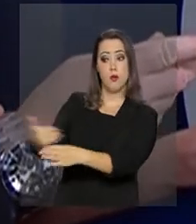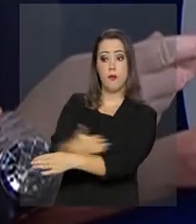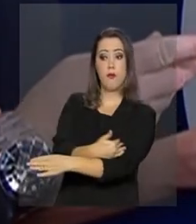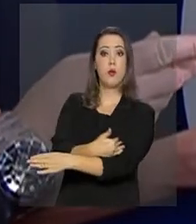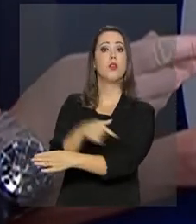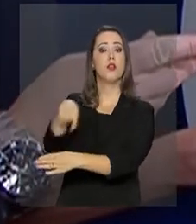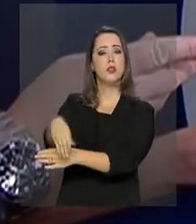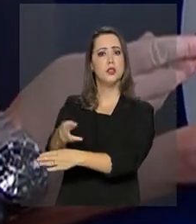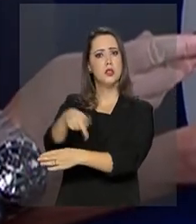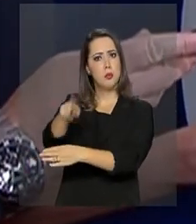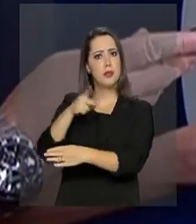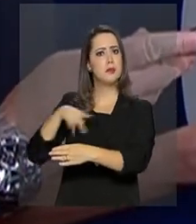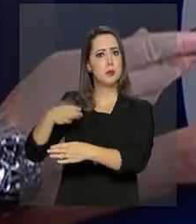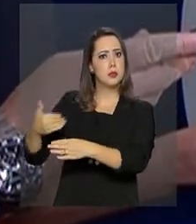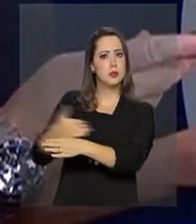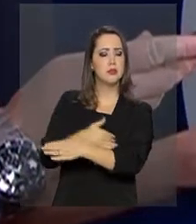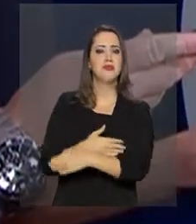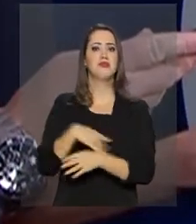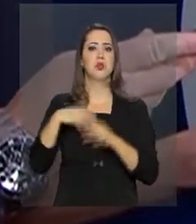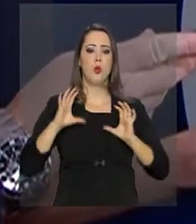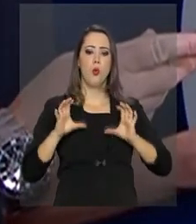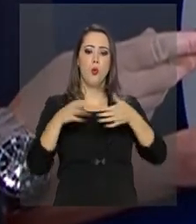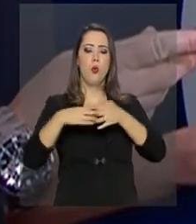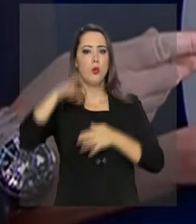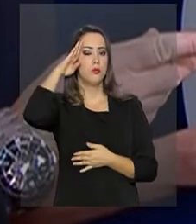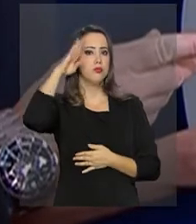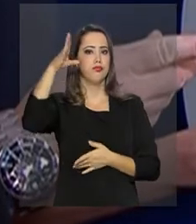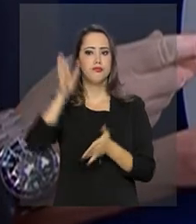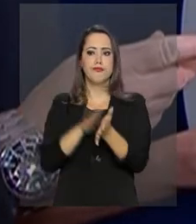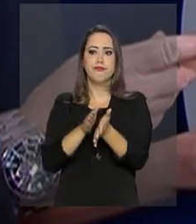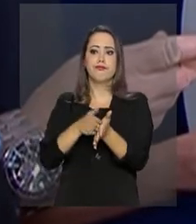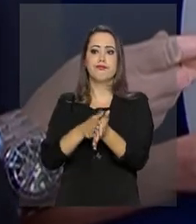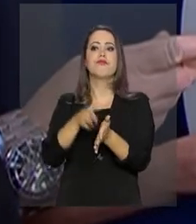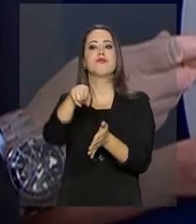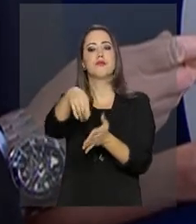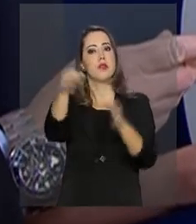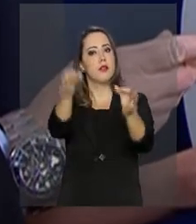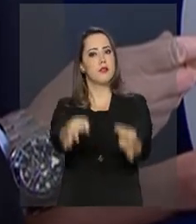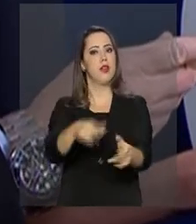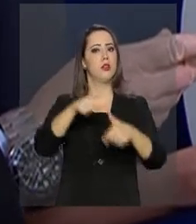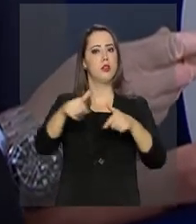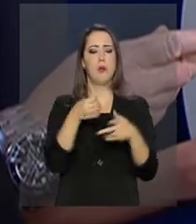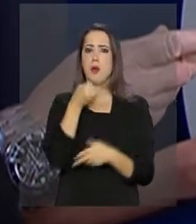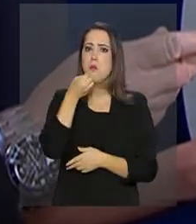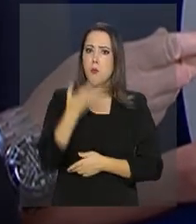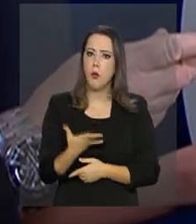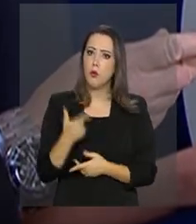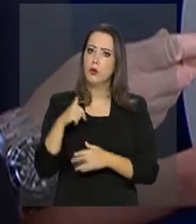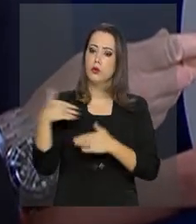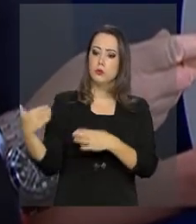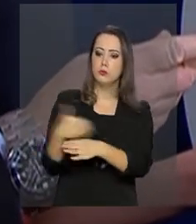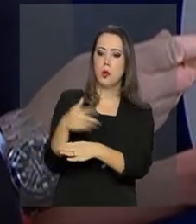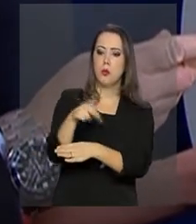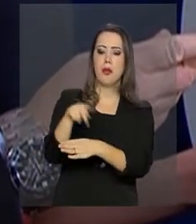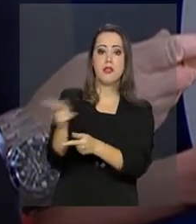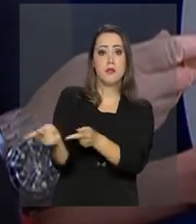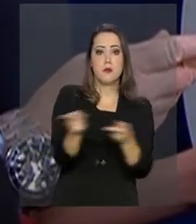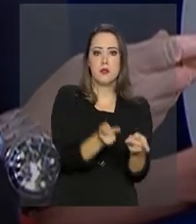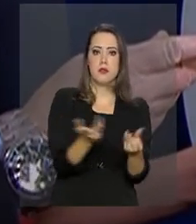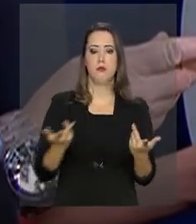As Forças Armadas são aplaudidas permanentemente pelos estados que fazem fronteira dos países.